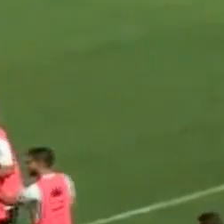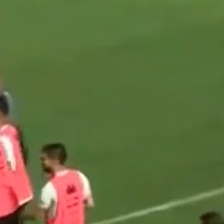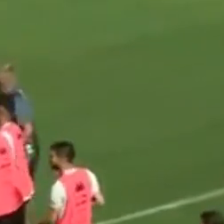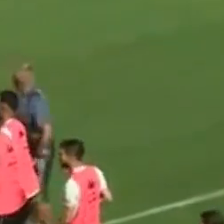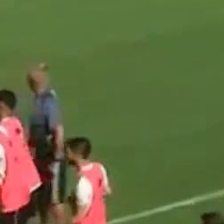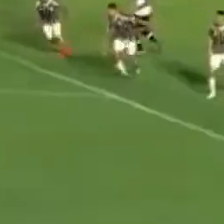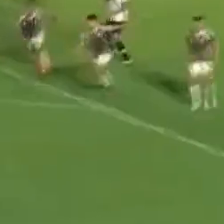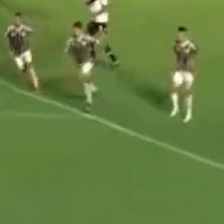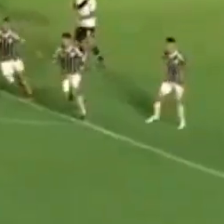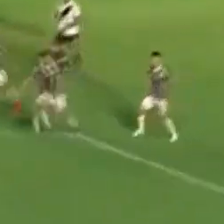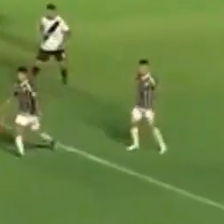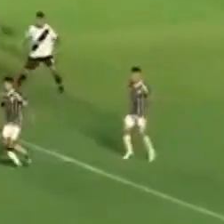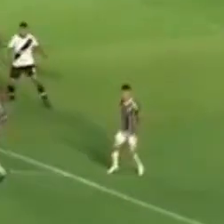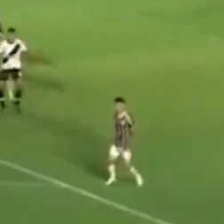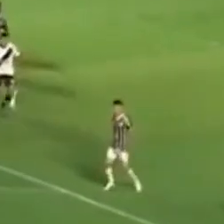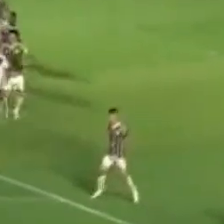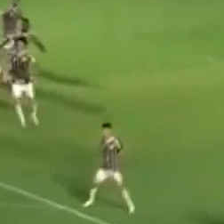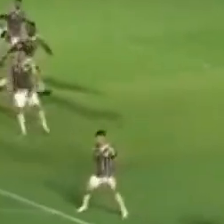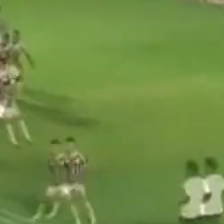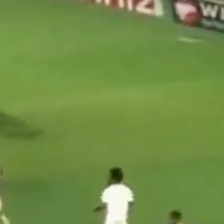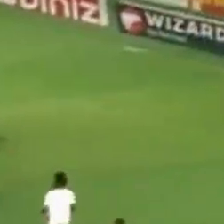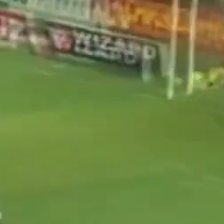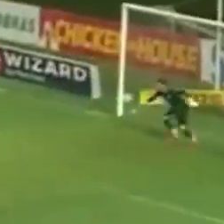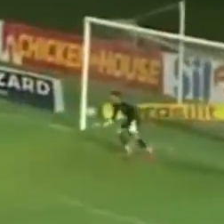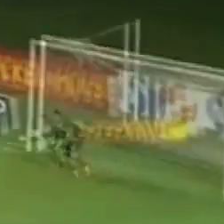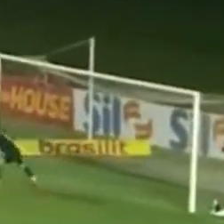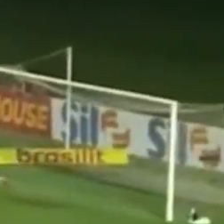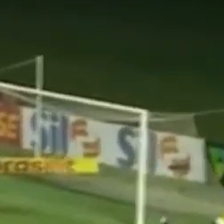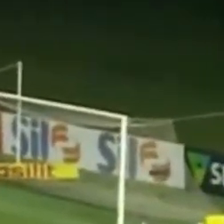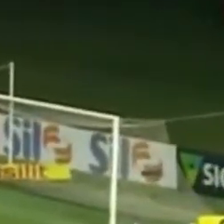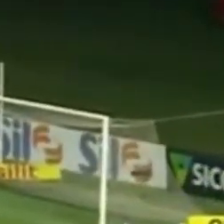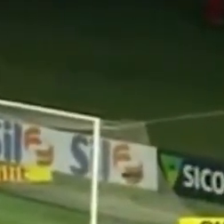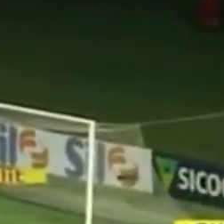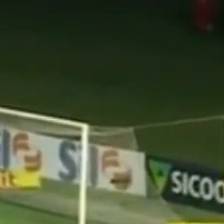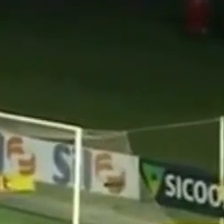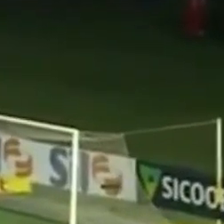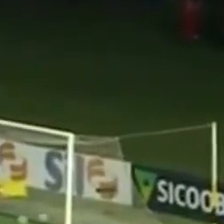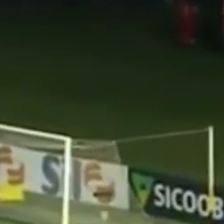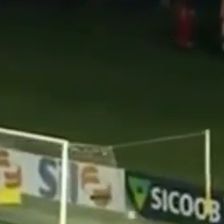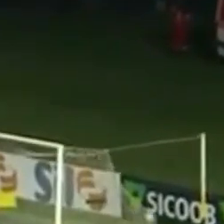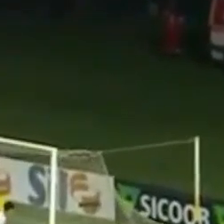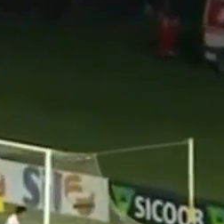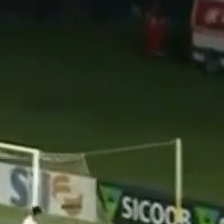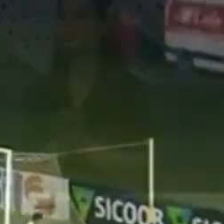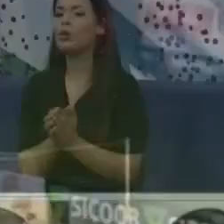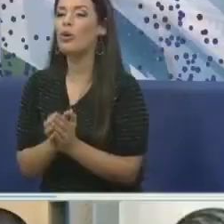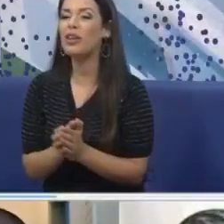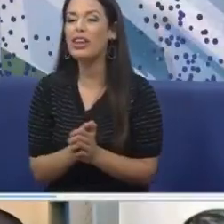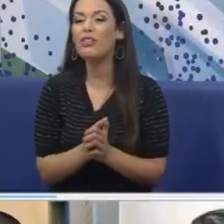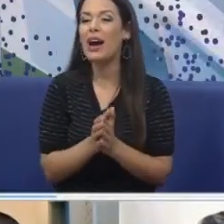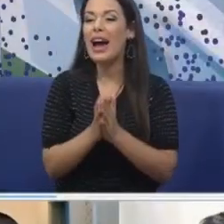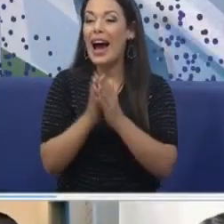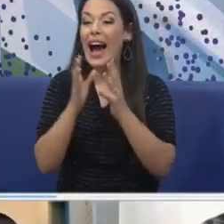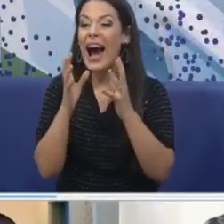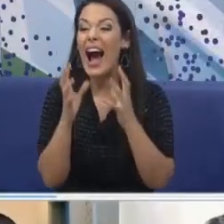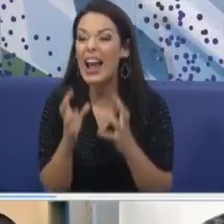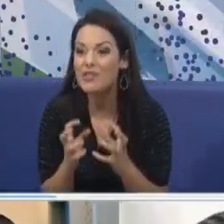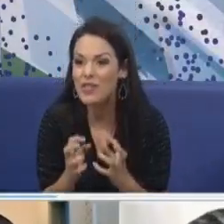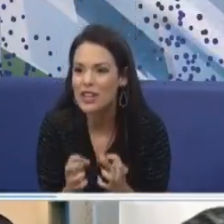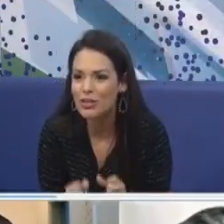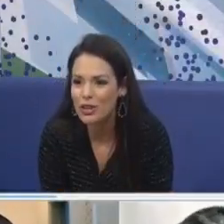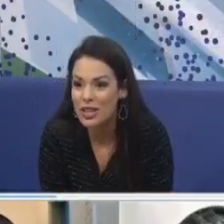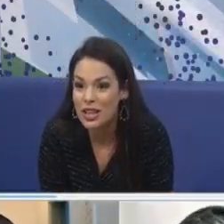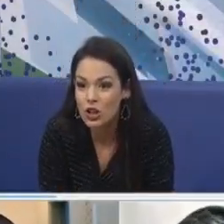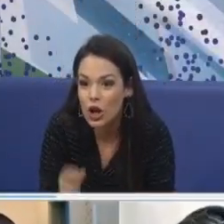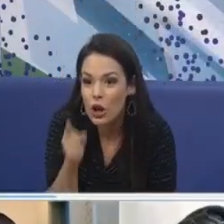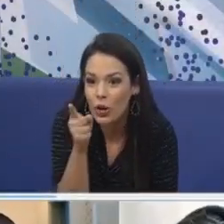48? Ela, oi? Tem. Isso é que é sensação horrível. Eu entendo perfeitamente você, torcedor tricolor, a